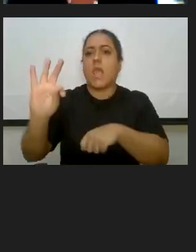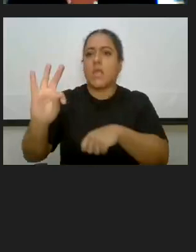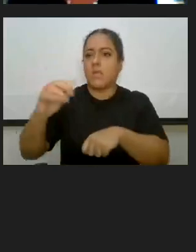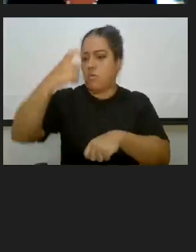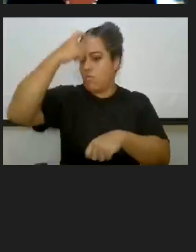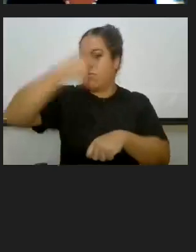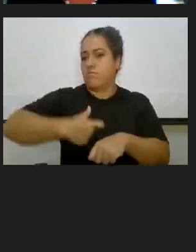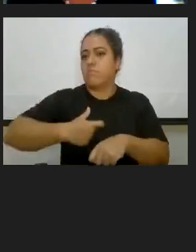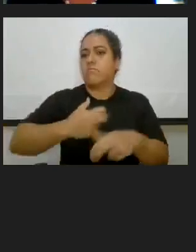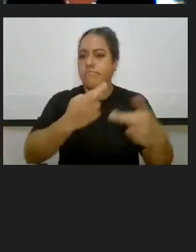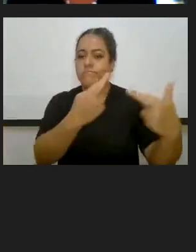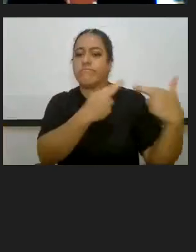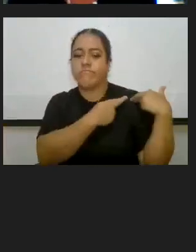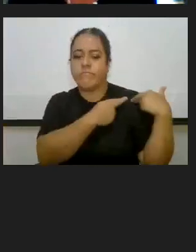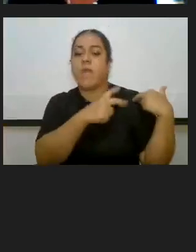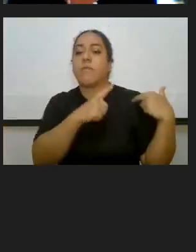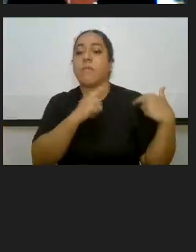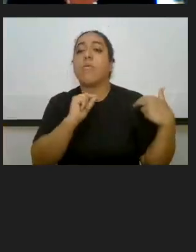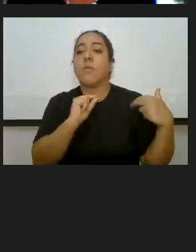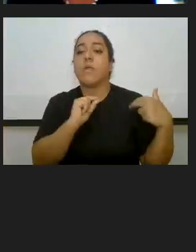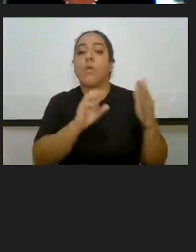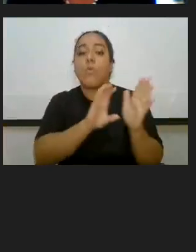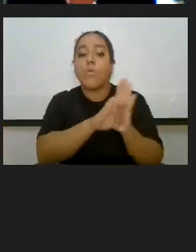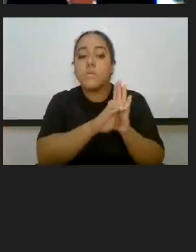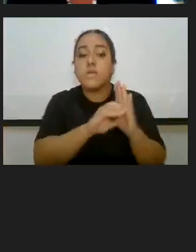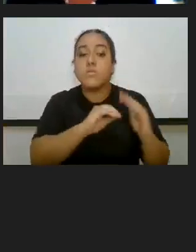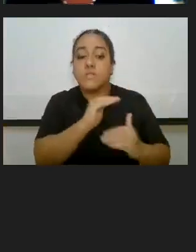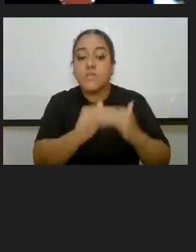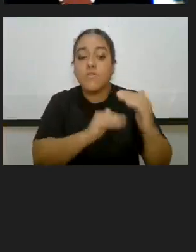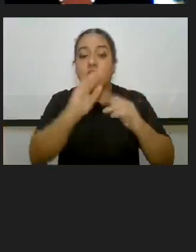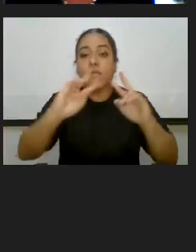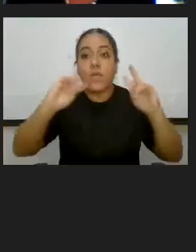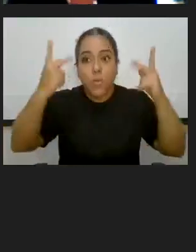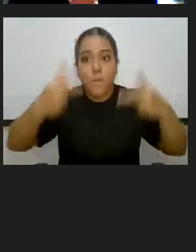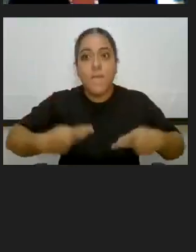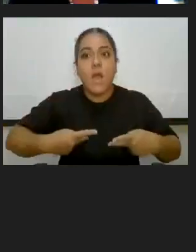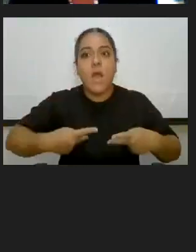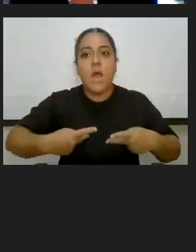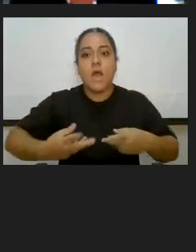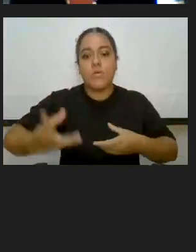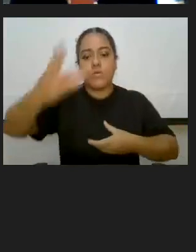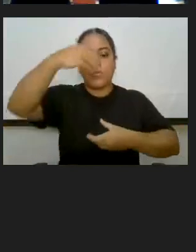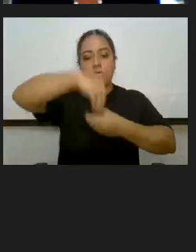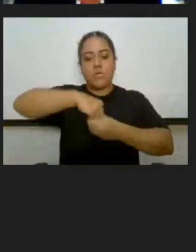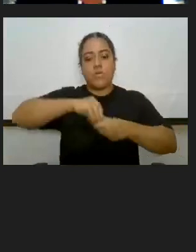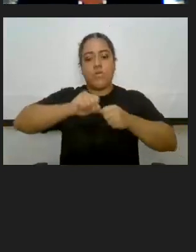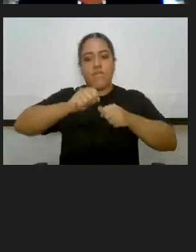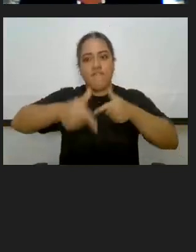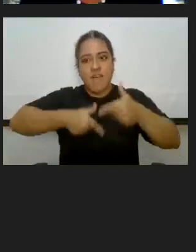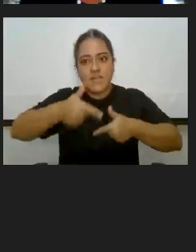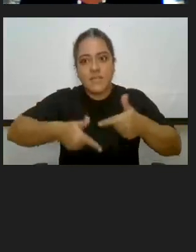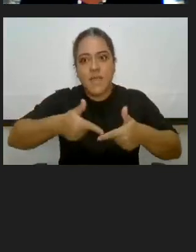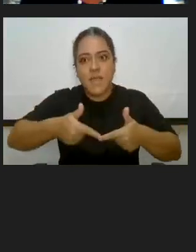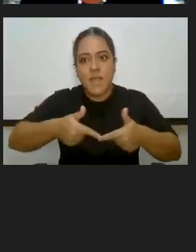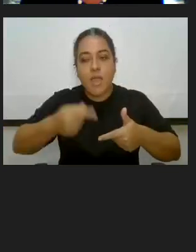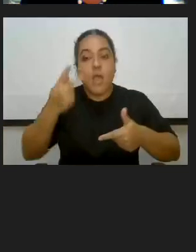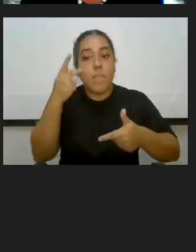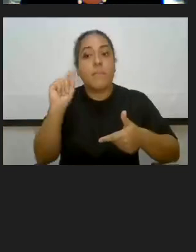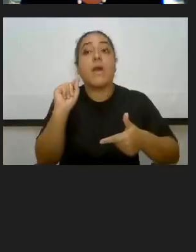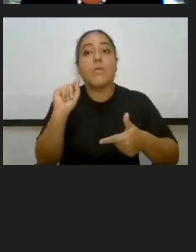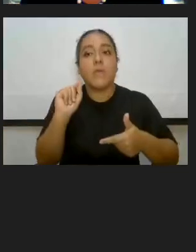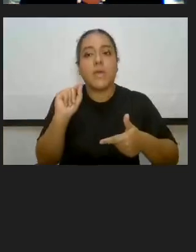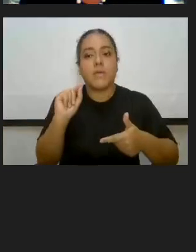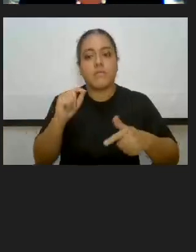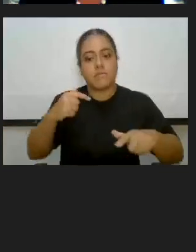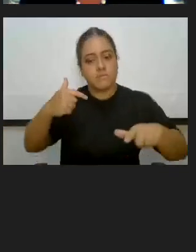uma concepção de desenvolvimento humano no seu fazer que está a serviço, aí eu boto